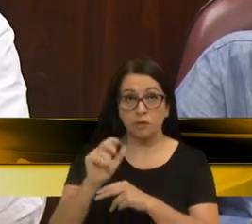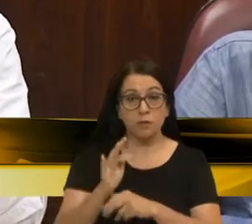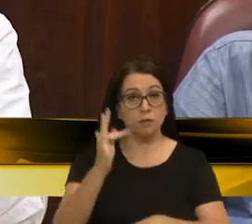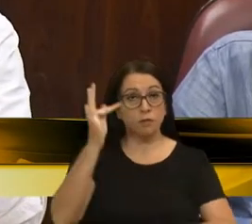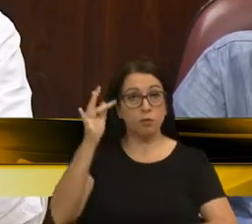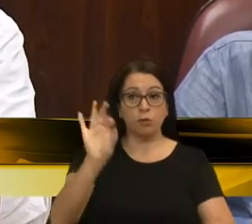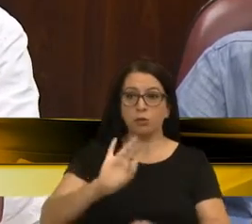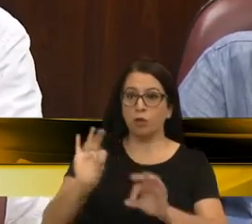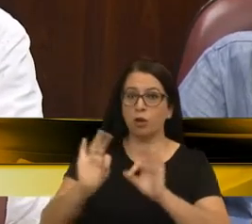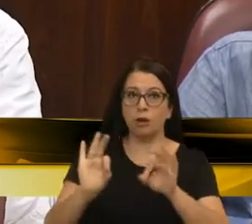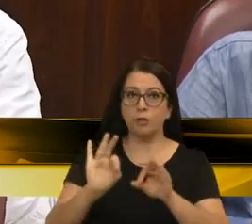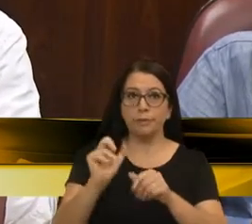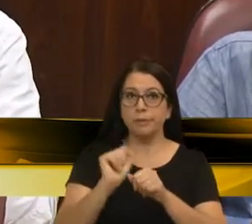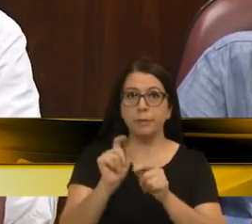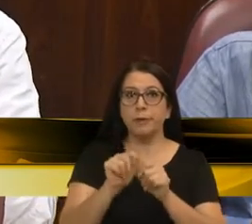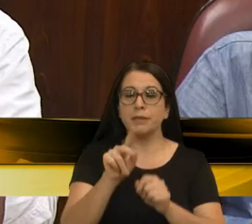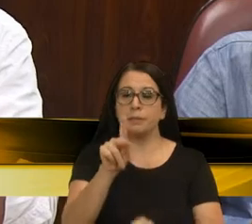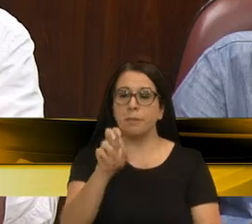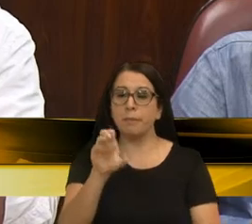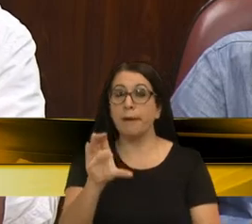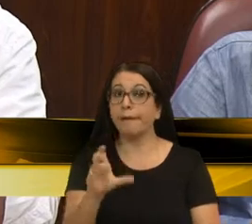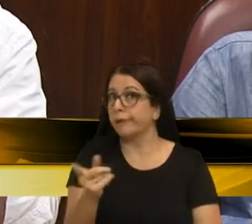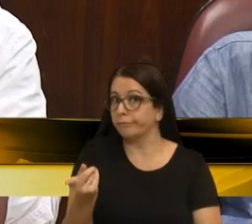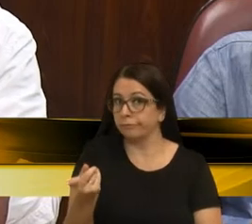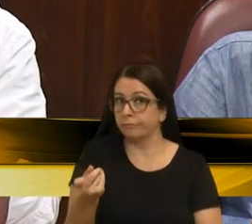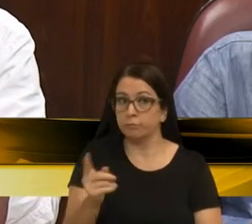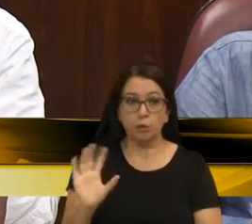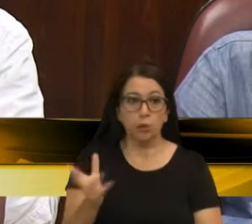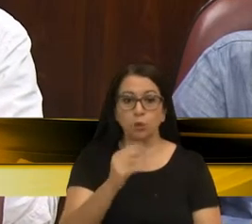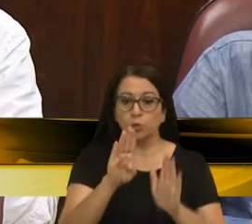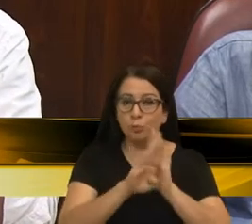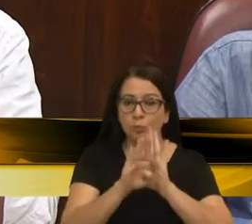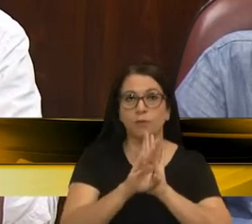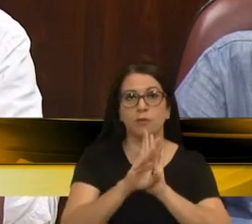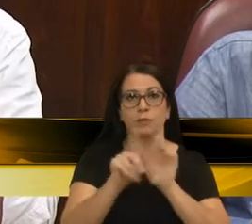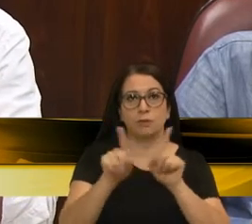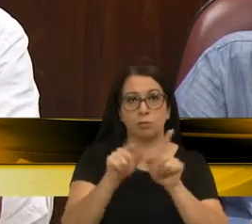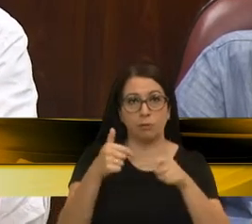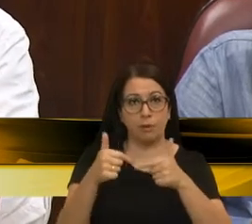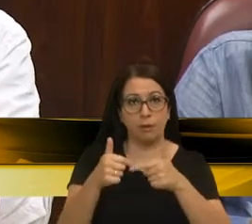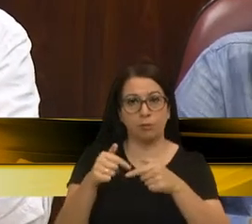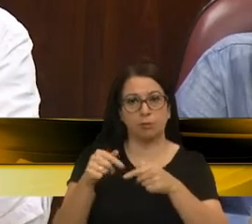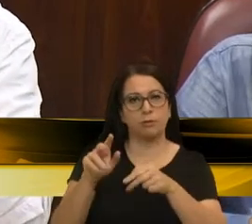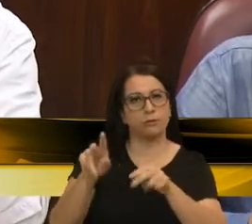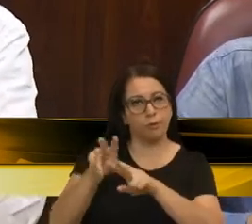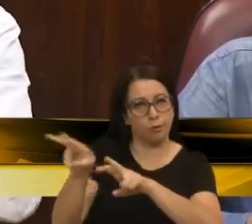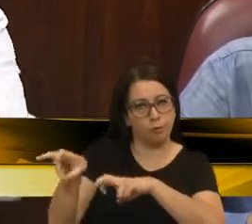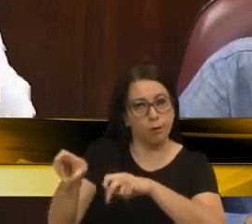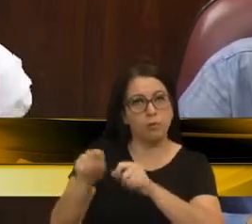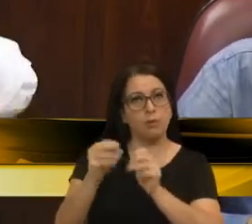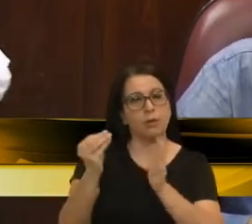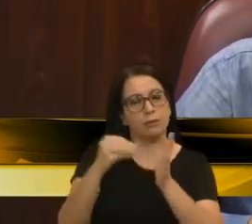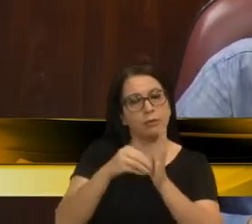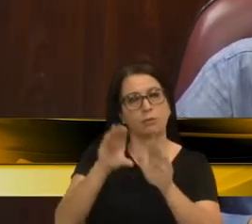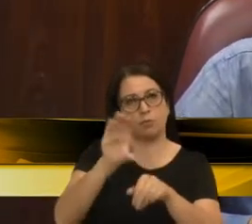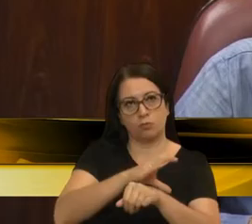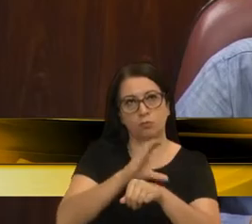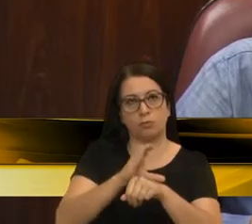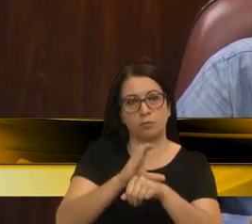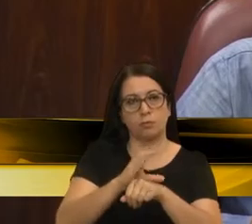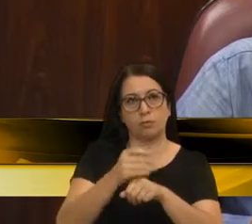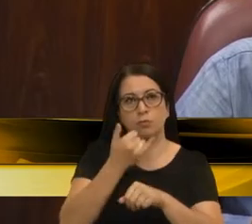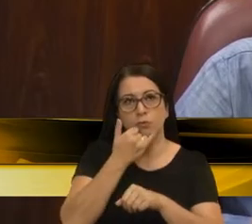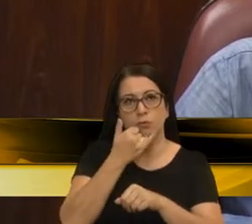Previdência não precisem mais ser por PEC. Porque todos esses benefícios, inclusive do trabalhador rural, está lá na Constituição. Desculpa, vereador, mas a gente vai